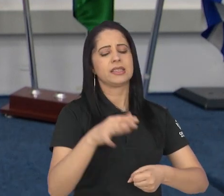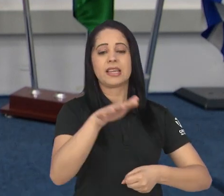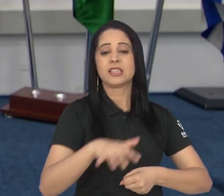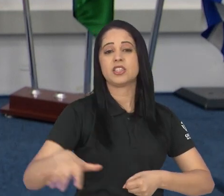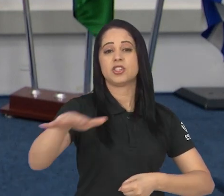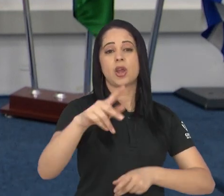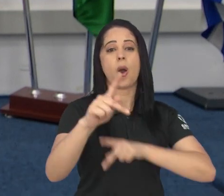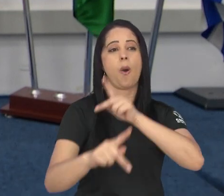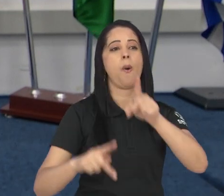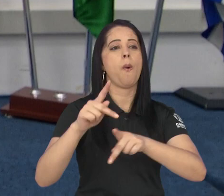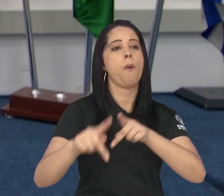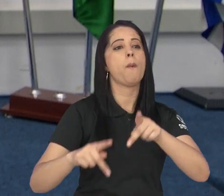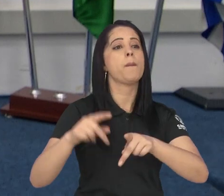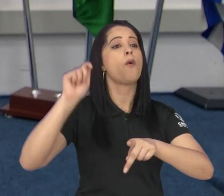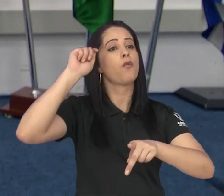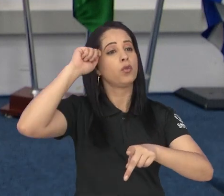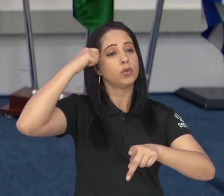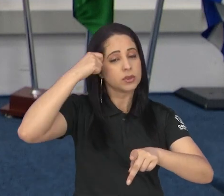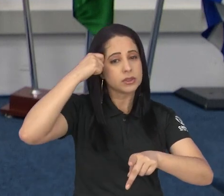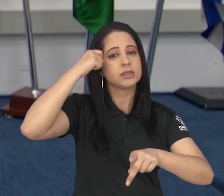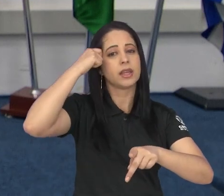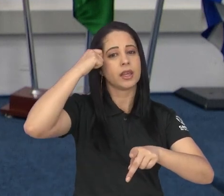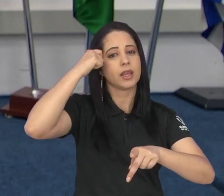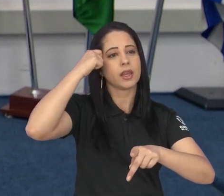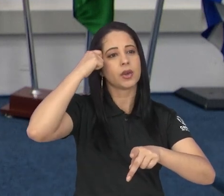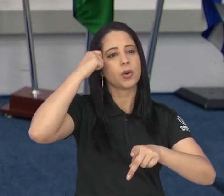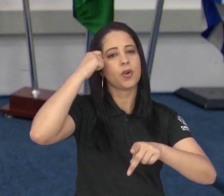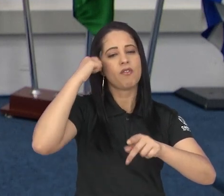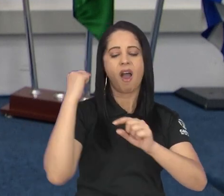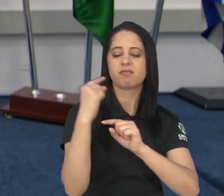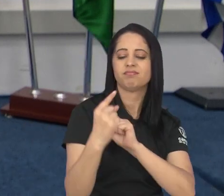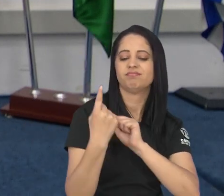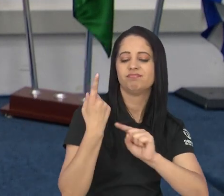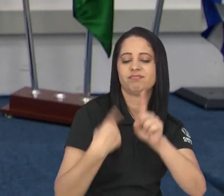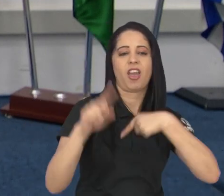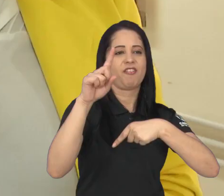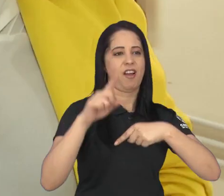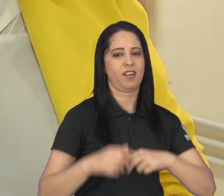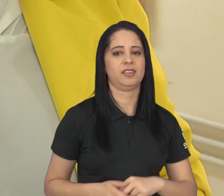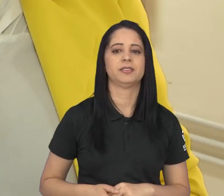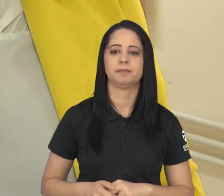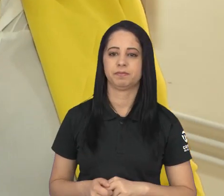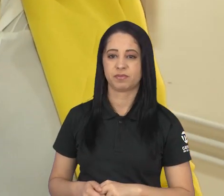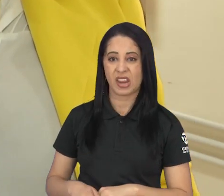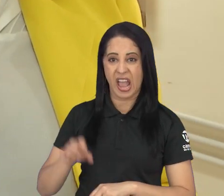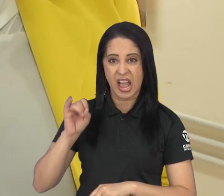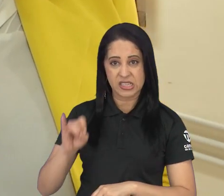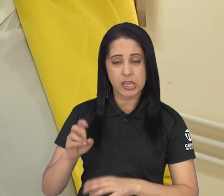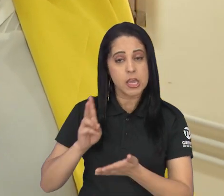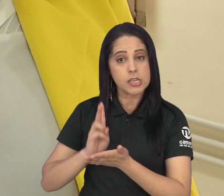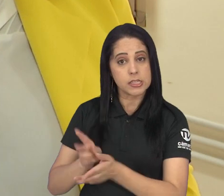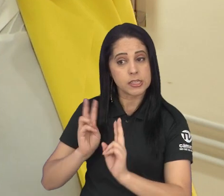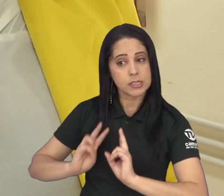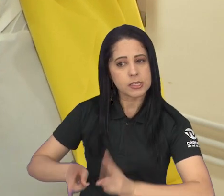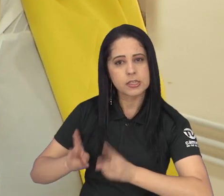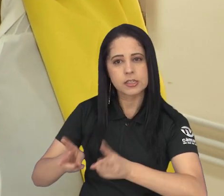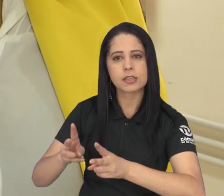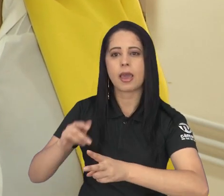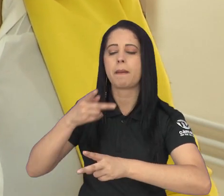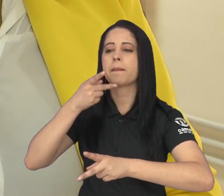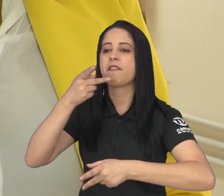a população negra e a população de baixa renda ao Saara em voos maiores trabalhando essa pauta